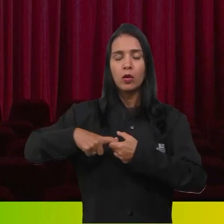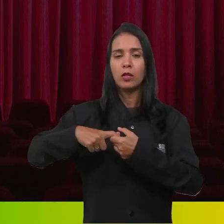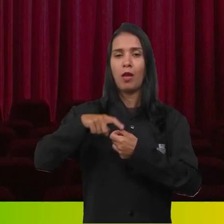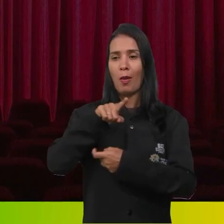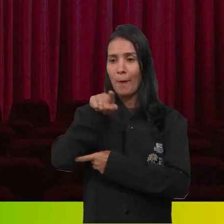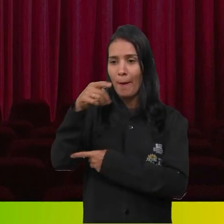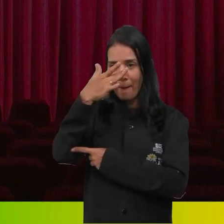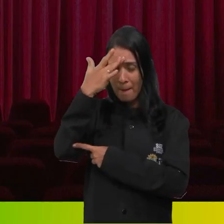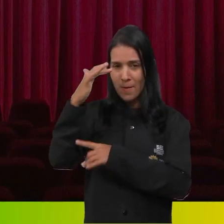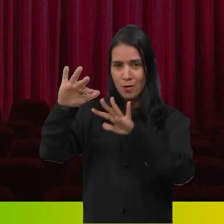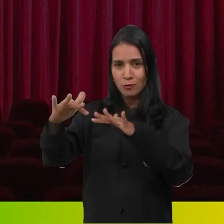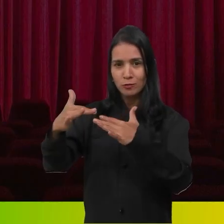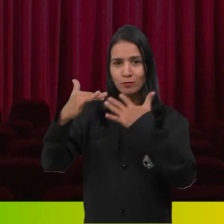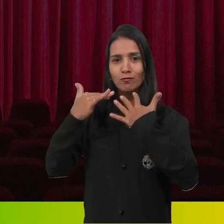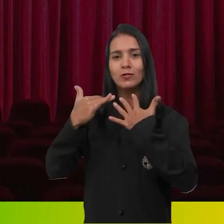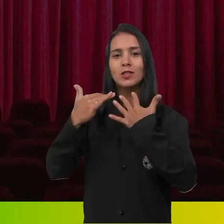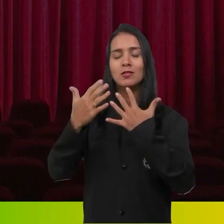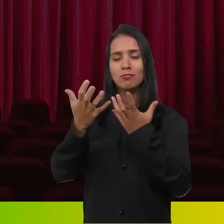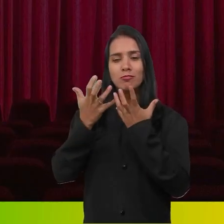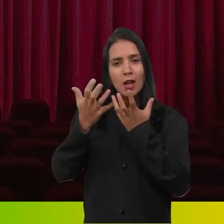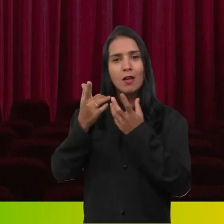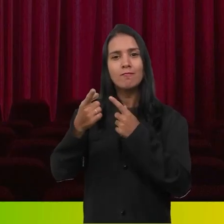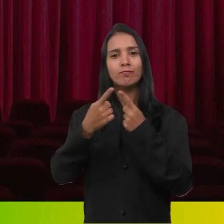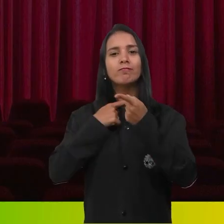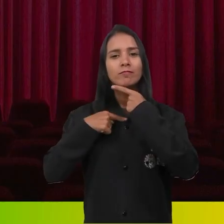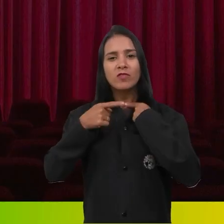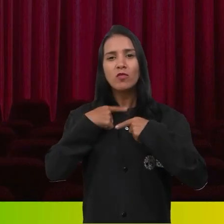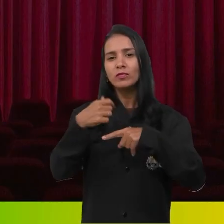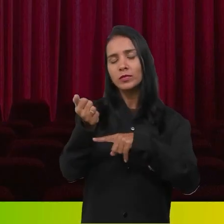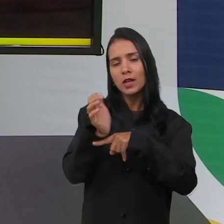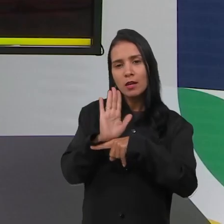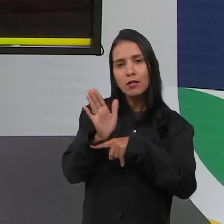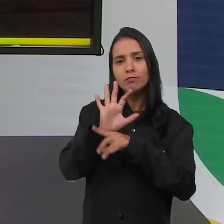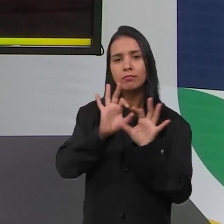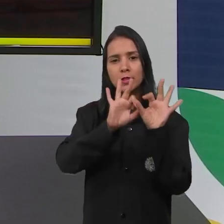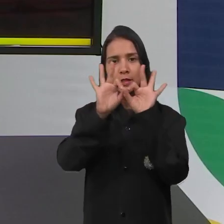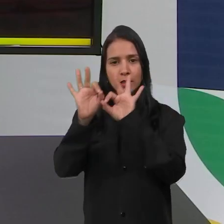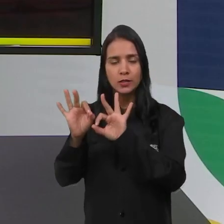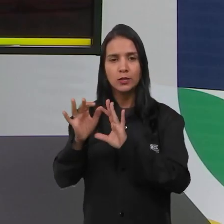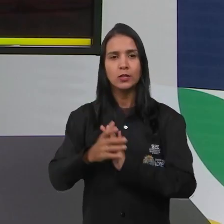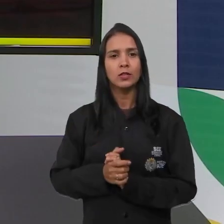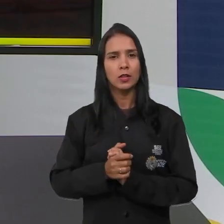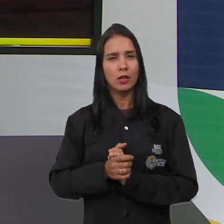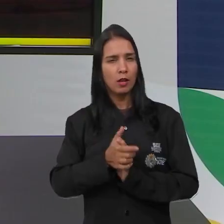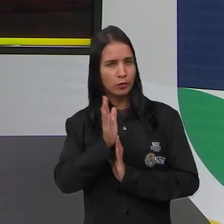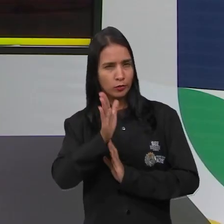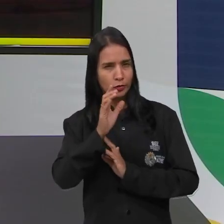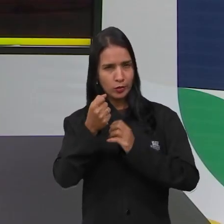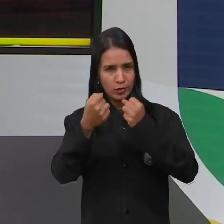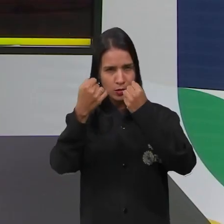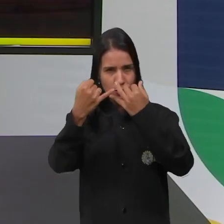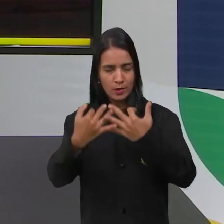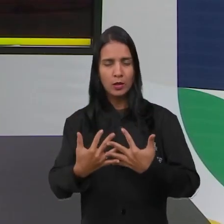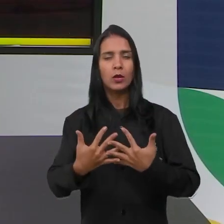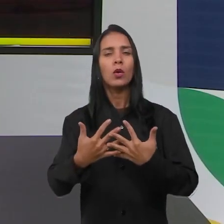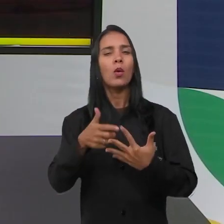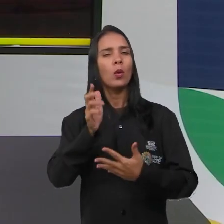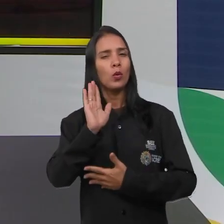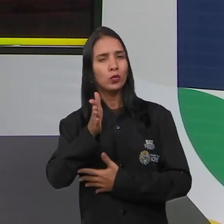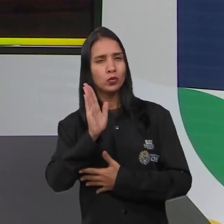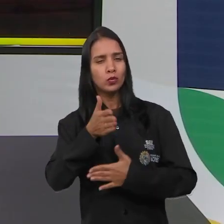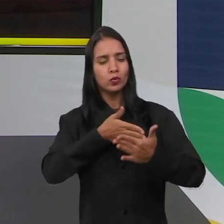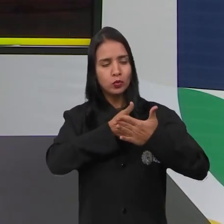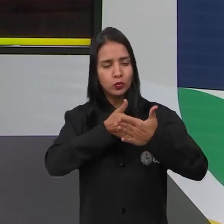pelas produções nacionais? Nós falamos aqui sobre esse período de crise, inclusive, né, do cinema brasileiro, que